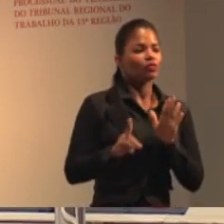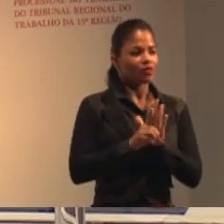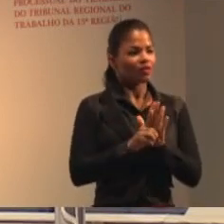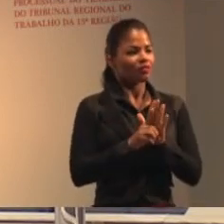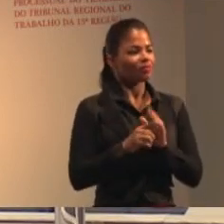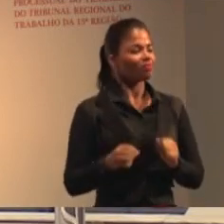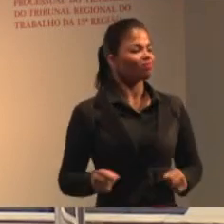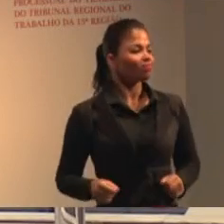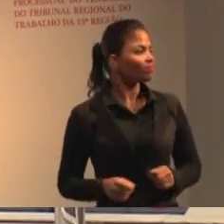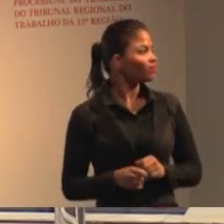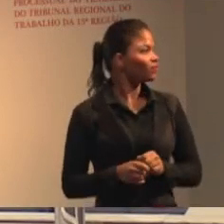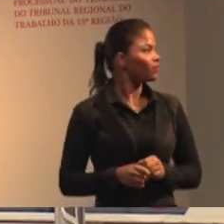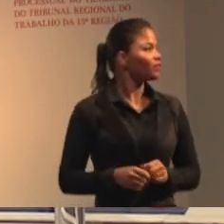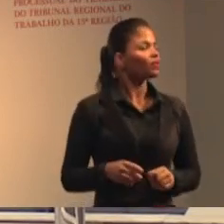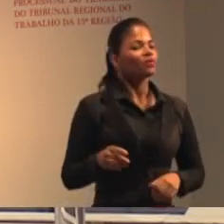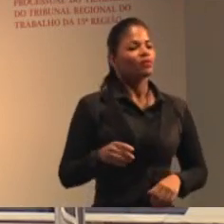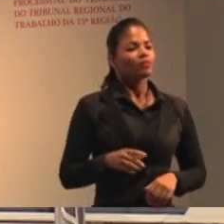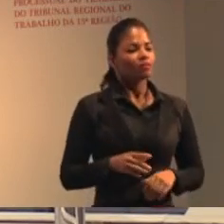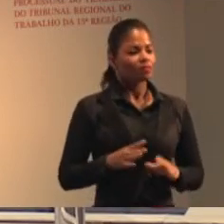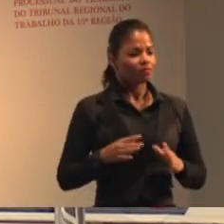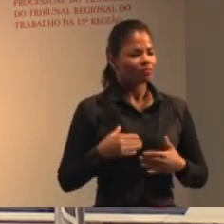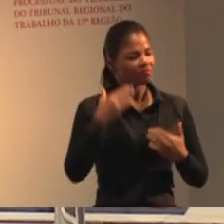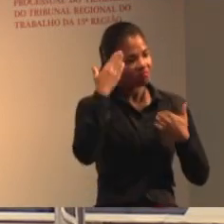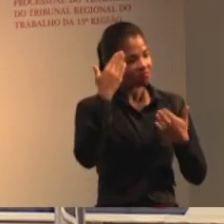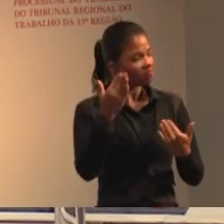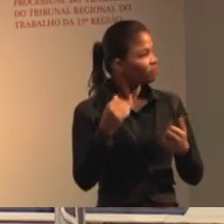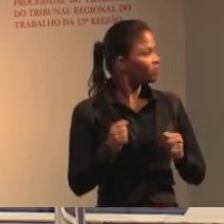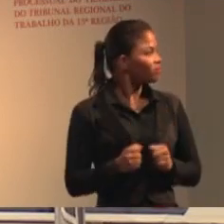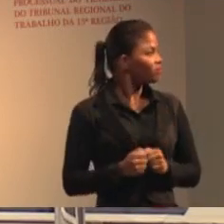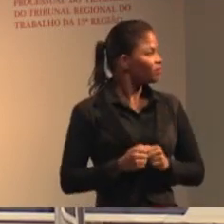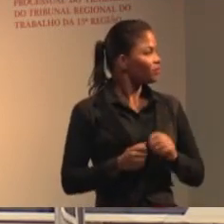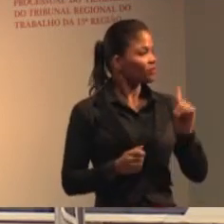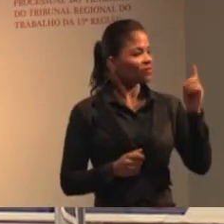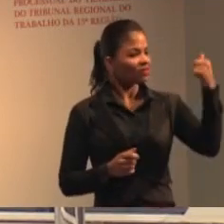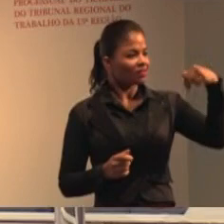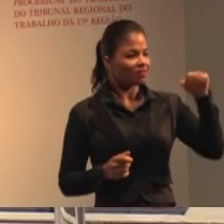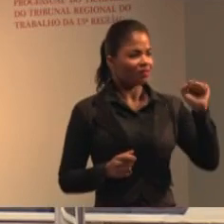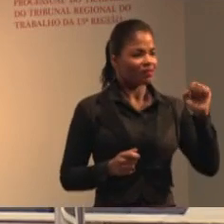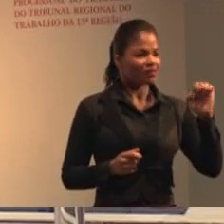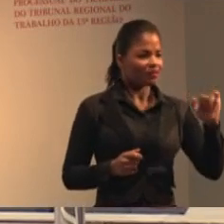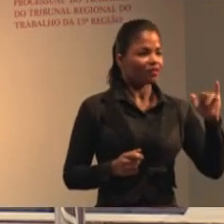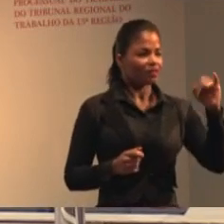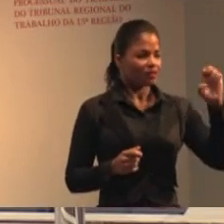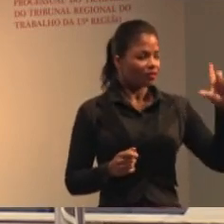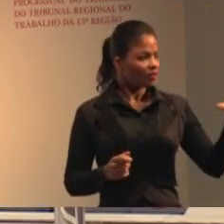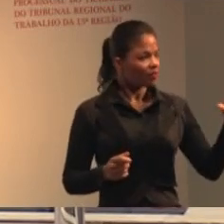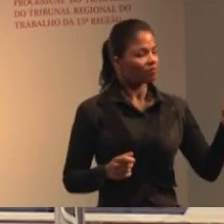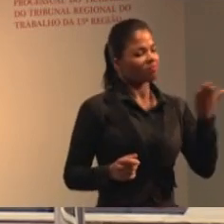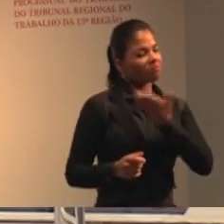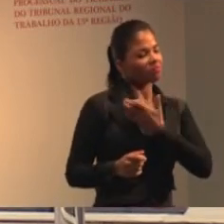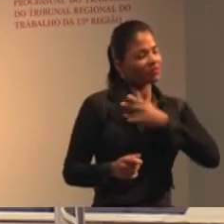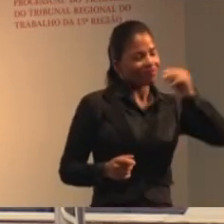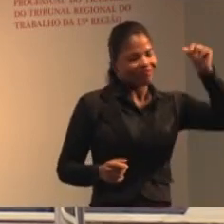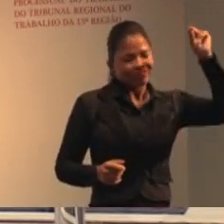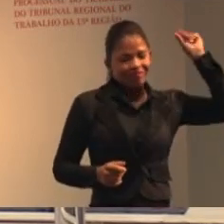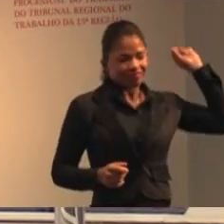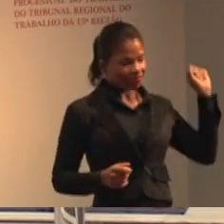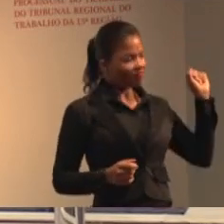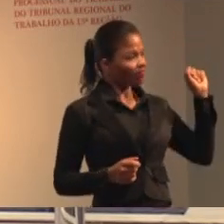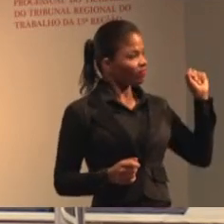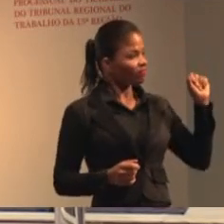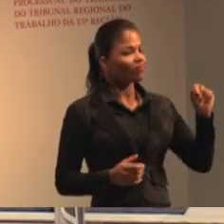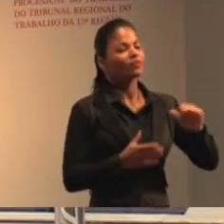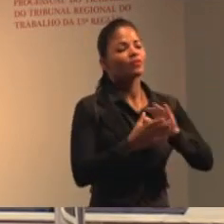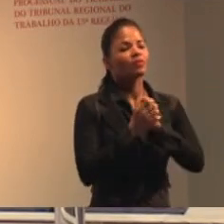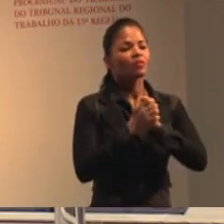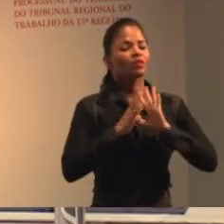doutor Daldo de Oliveira Machado e Daniel Blickenstein, amigos de longa data.